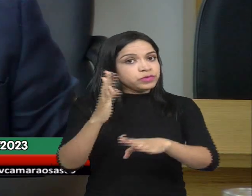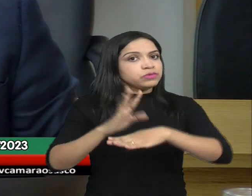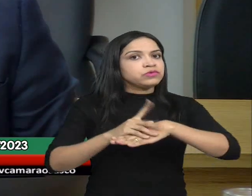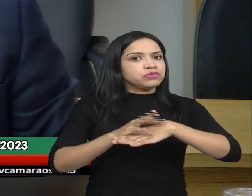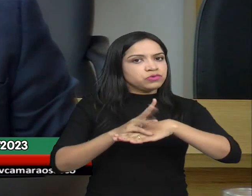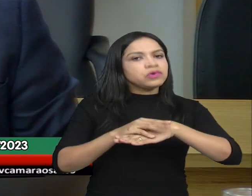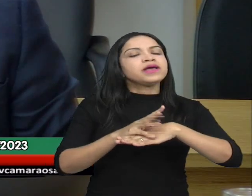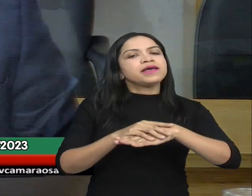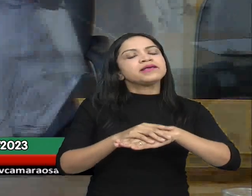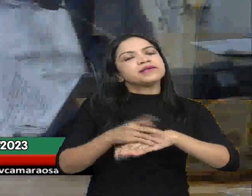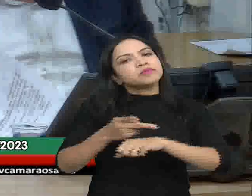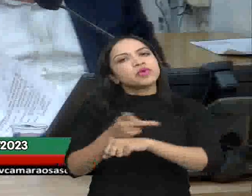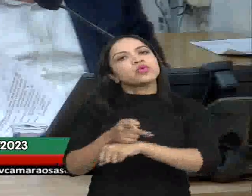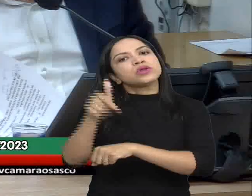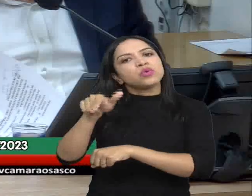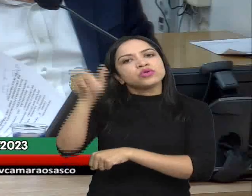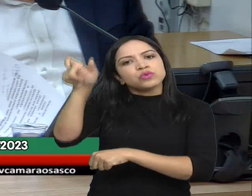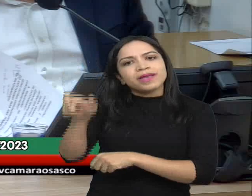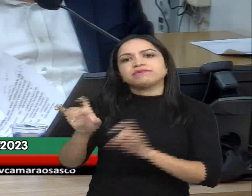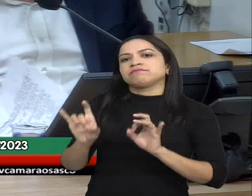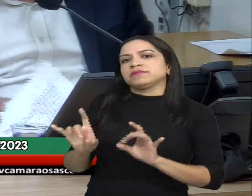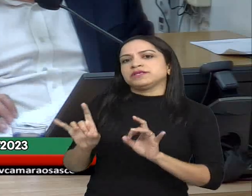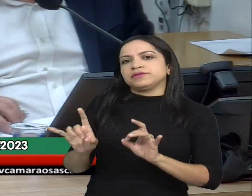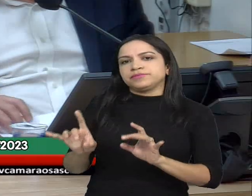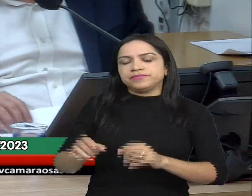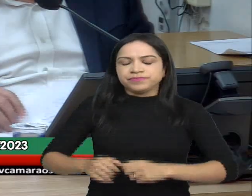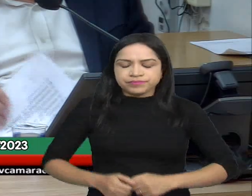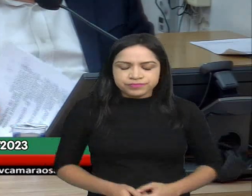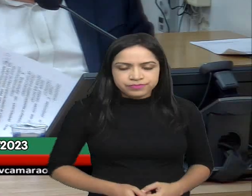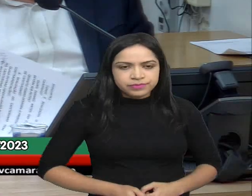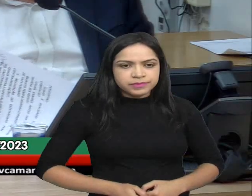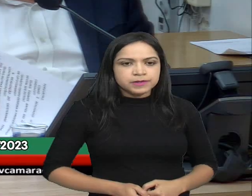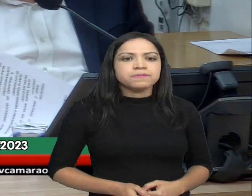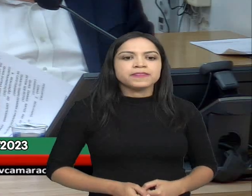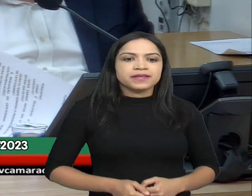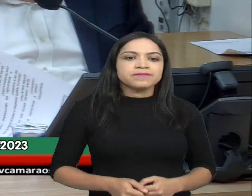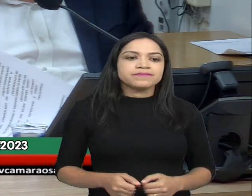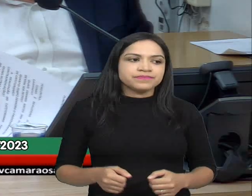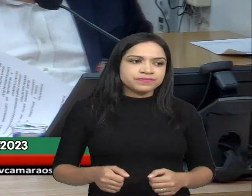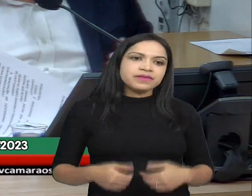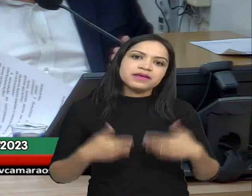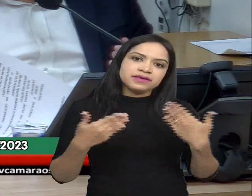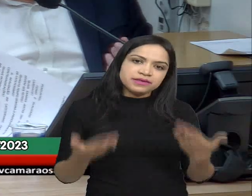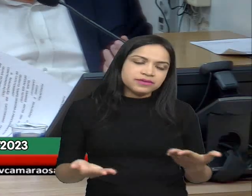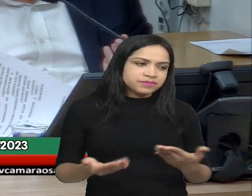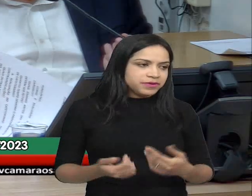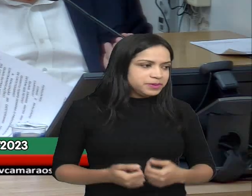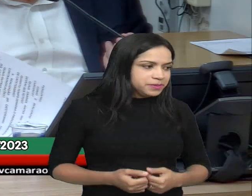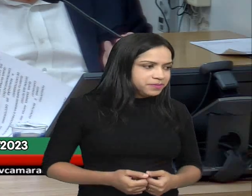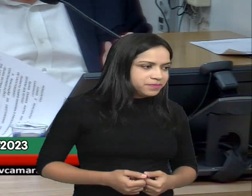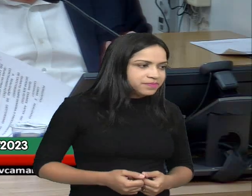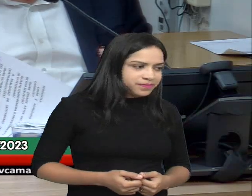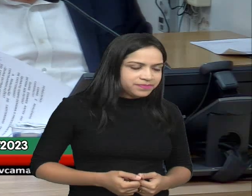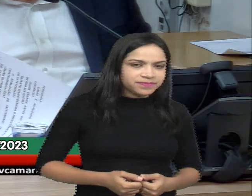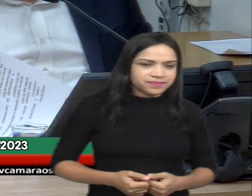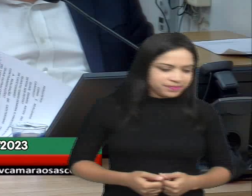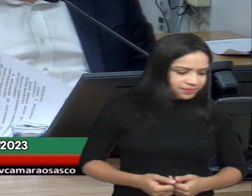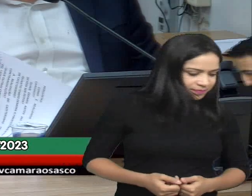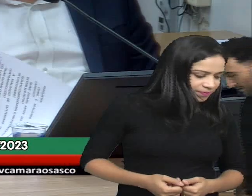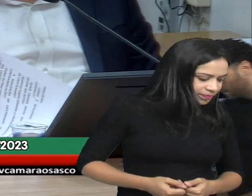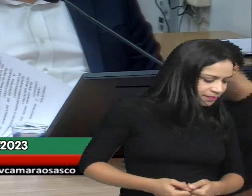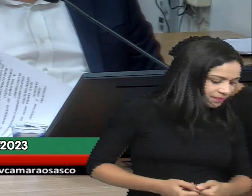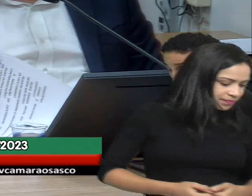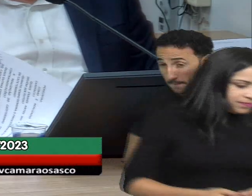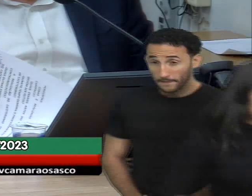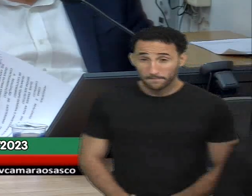Não, exatamente. Tem 2 momentos, né? O paciente da urgência e emergência vão fazer esses exames no PS